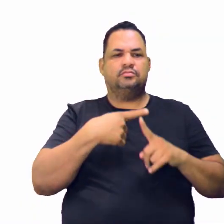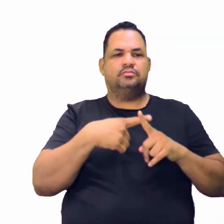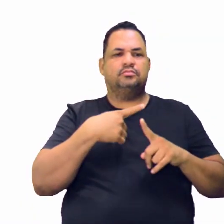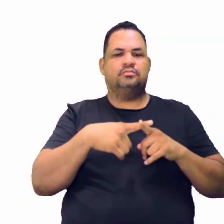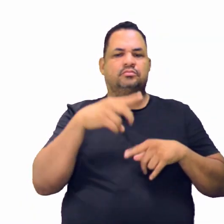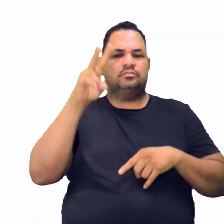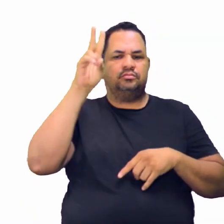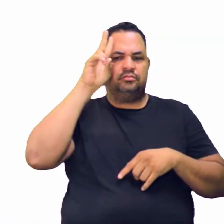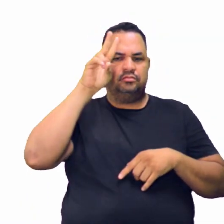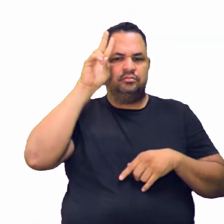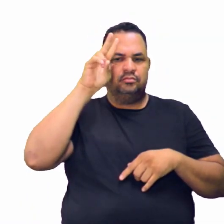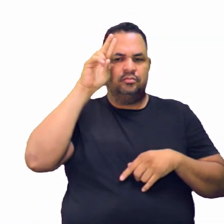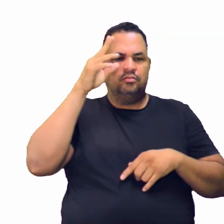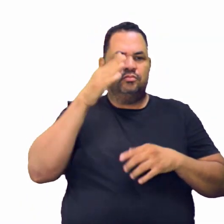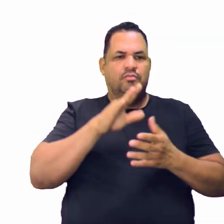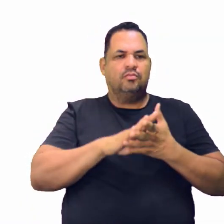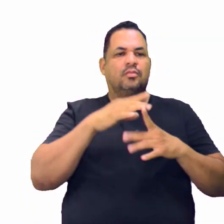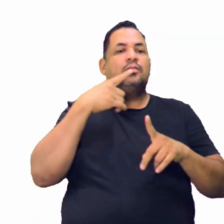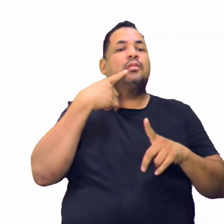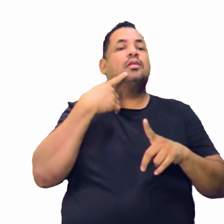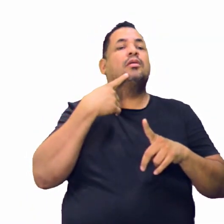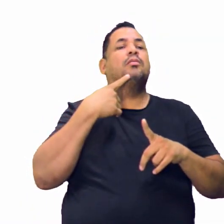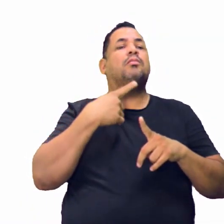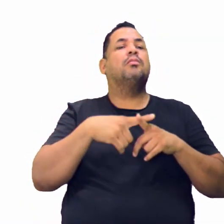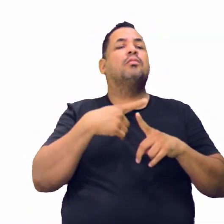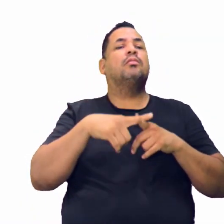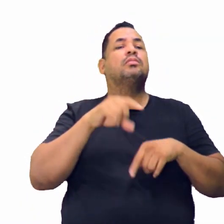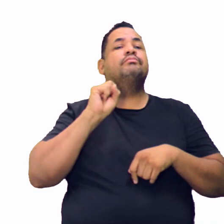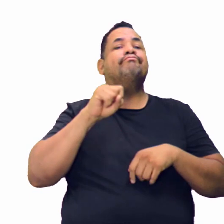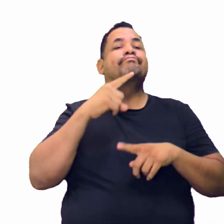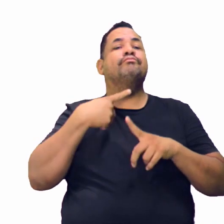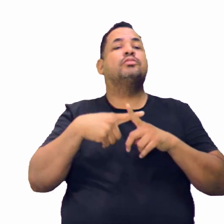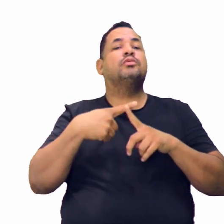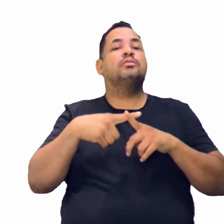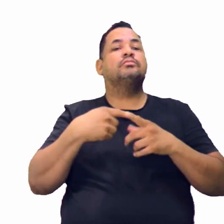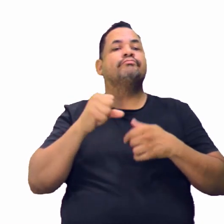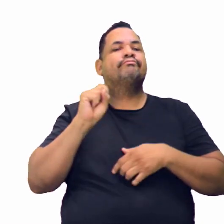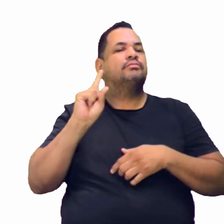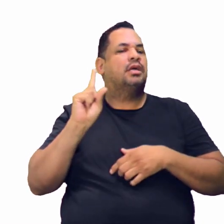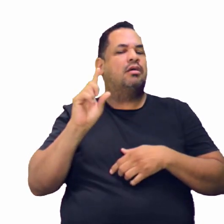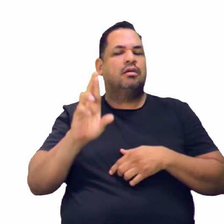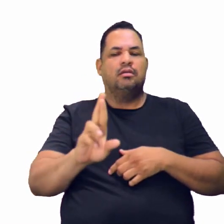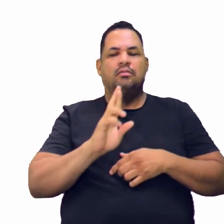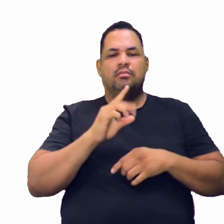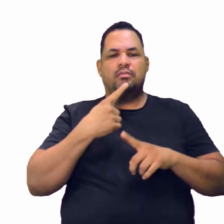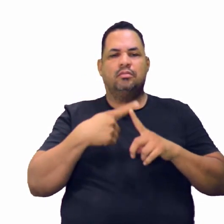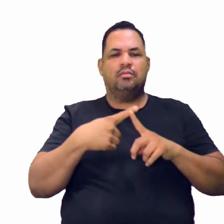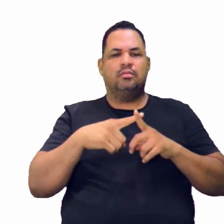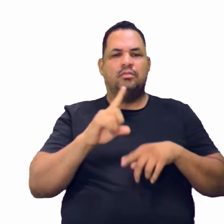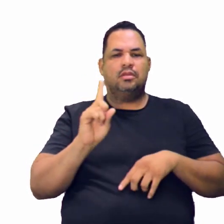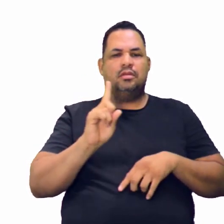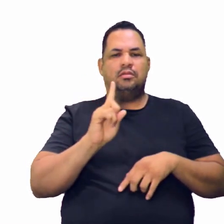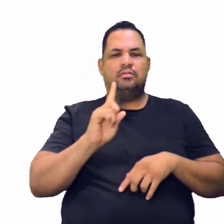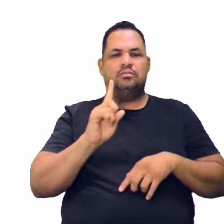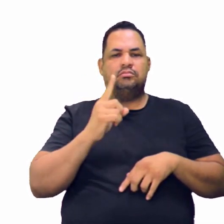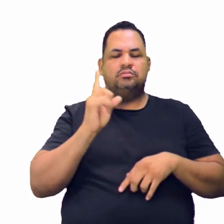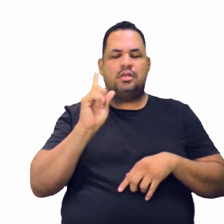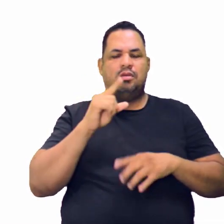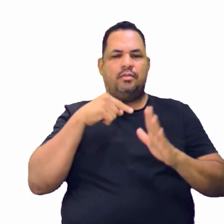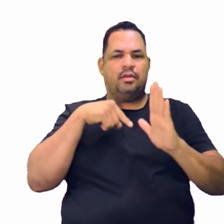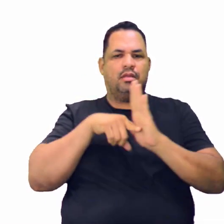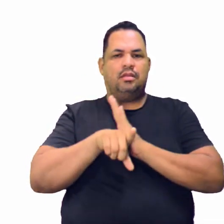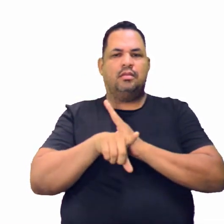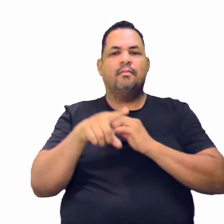lá, relembrando. Ó, porque sim não é resposta. Por que não? Porque não é